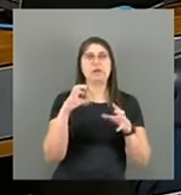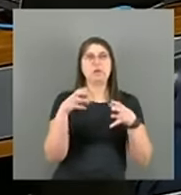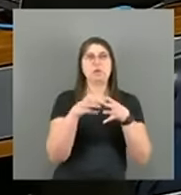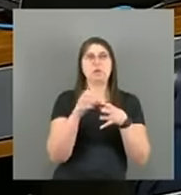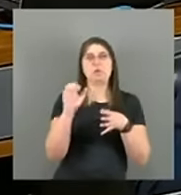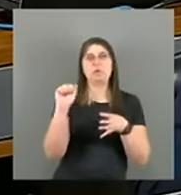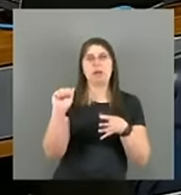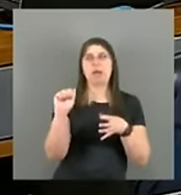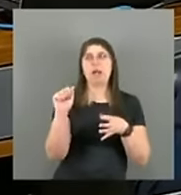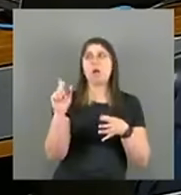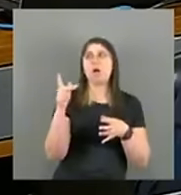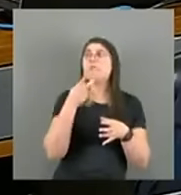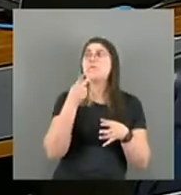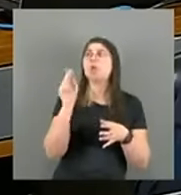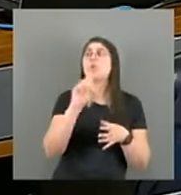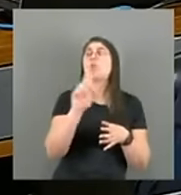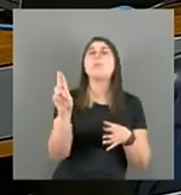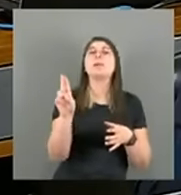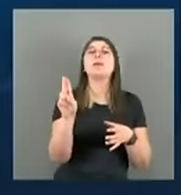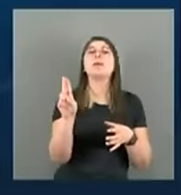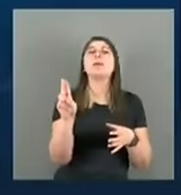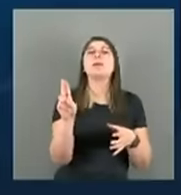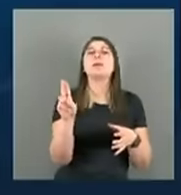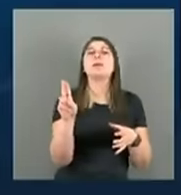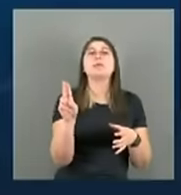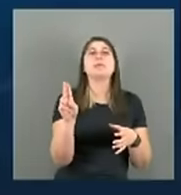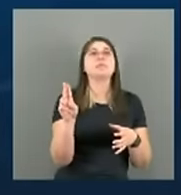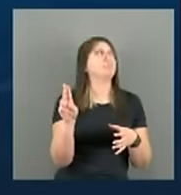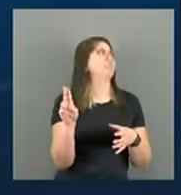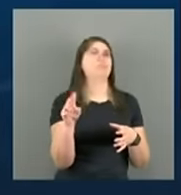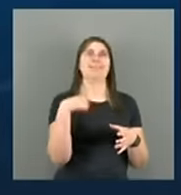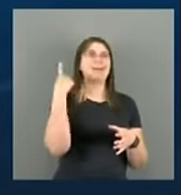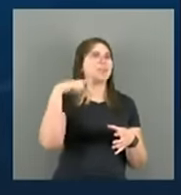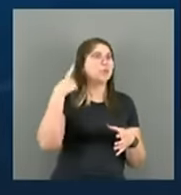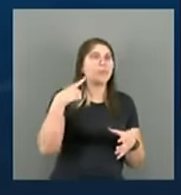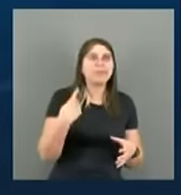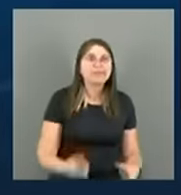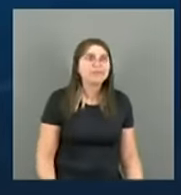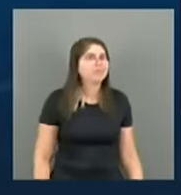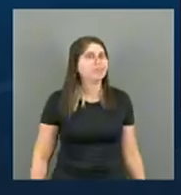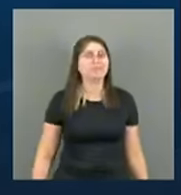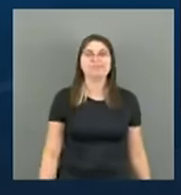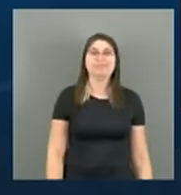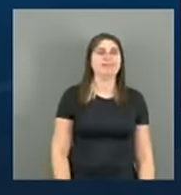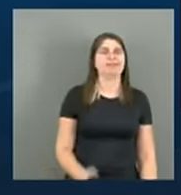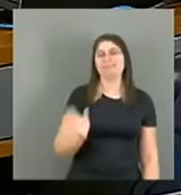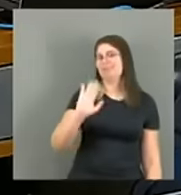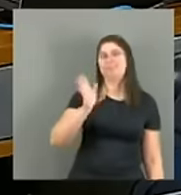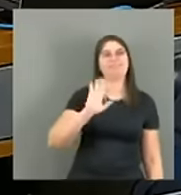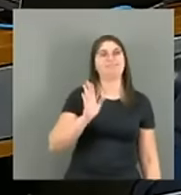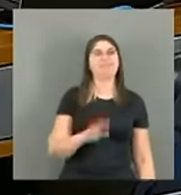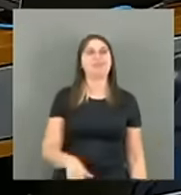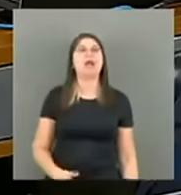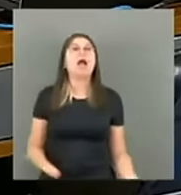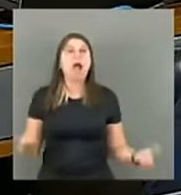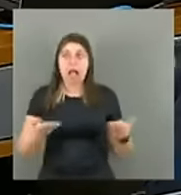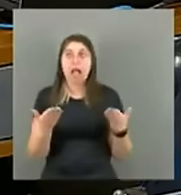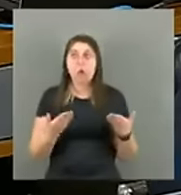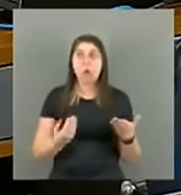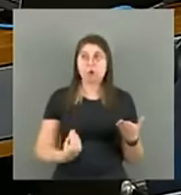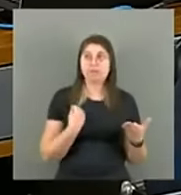Esse você pode falar o nome? Não tá doido, amigo, não. Nem pensa. Mas da Série A agora, em